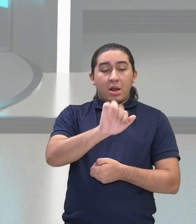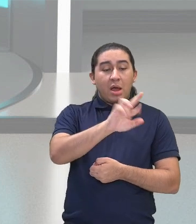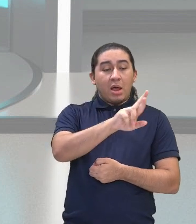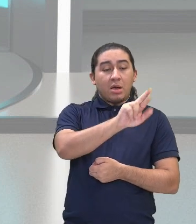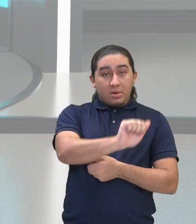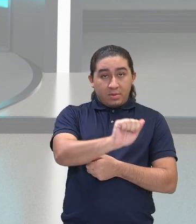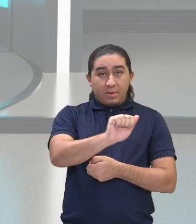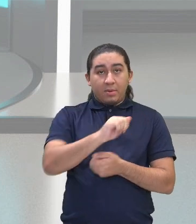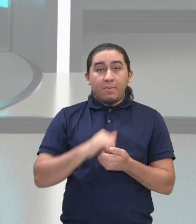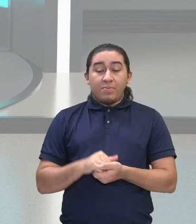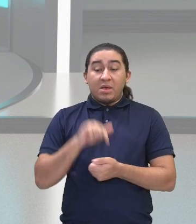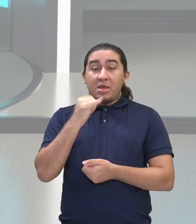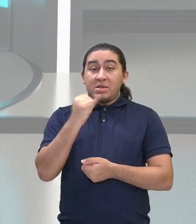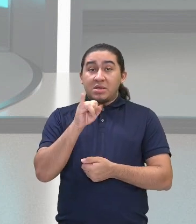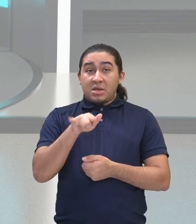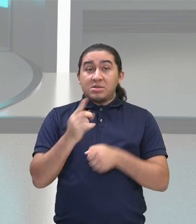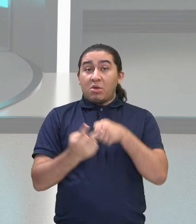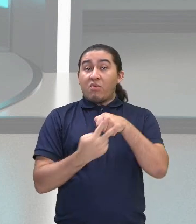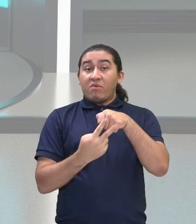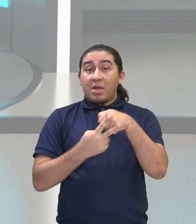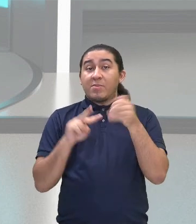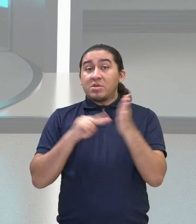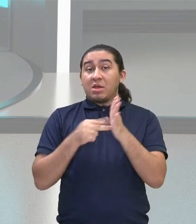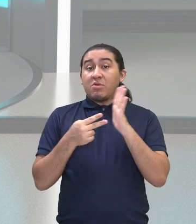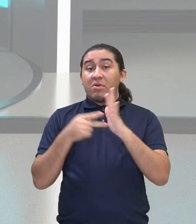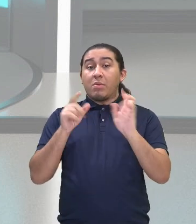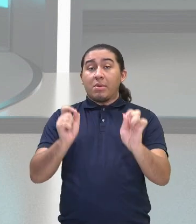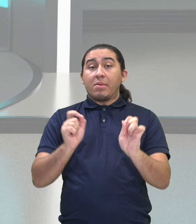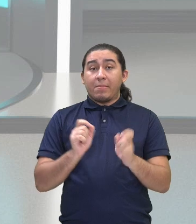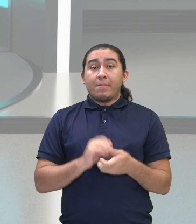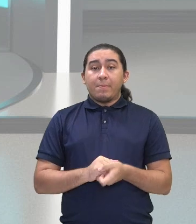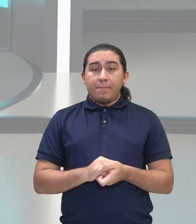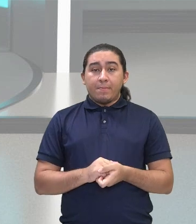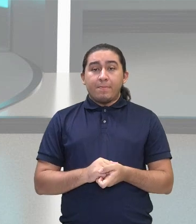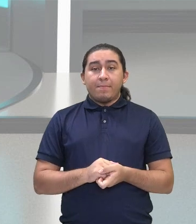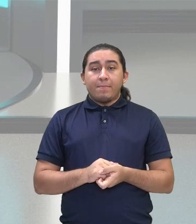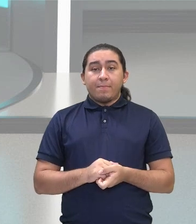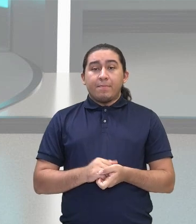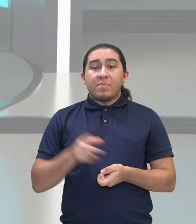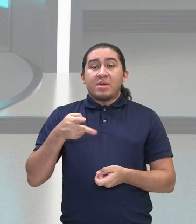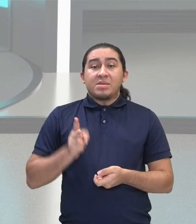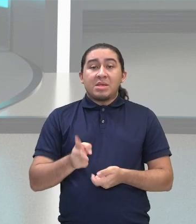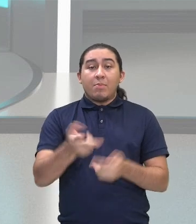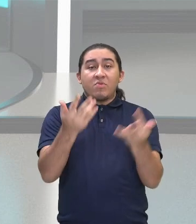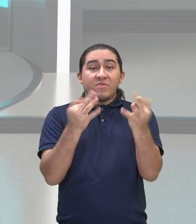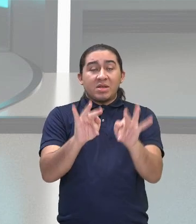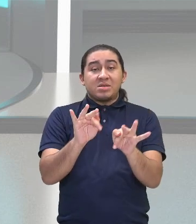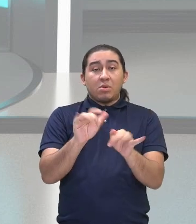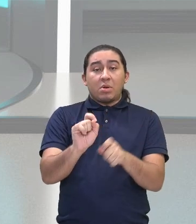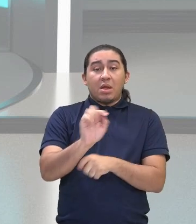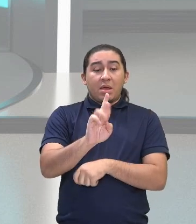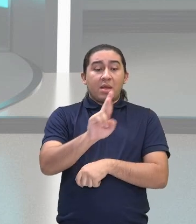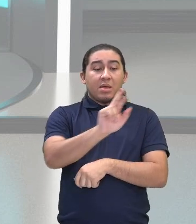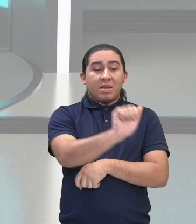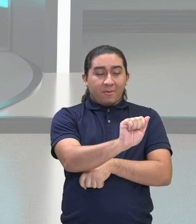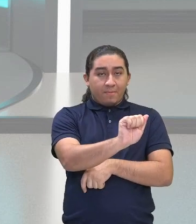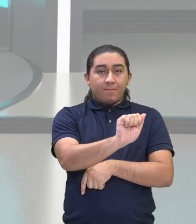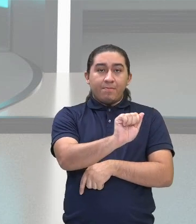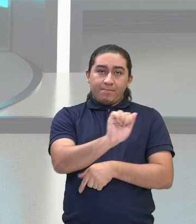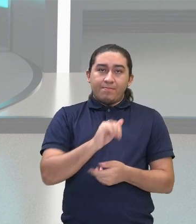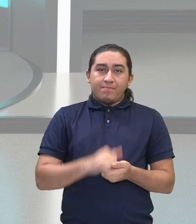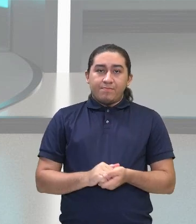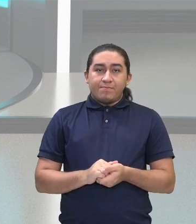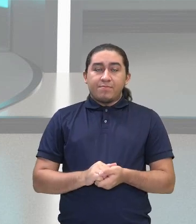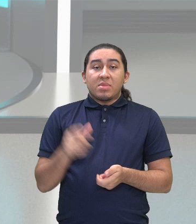que perfeito, o pretérito mais que perfeito, ele sempre vai terminar em RA. Sempre, na